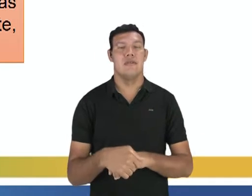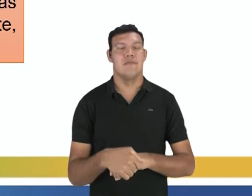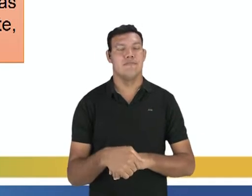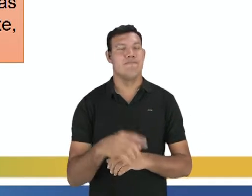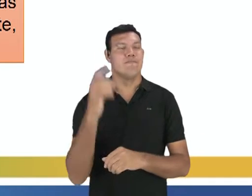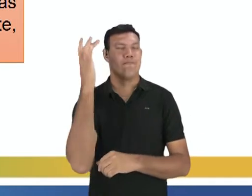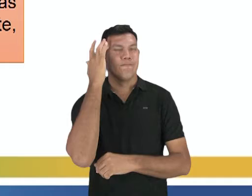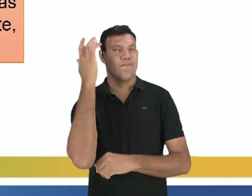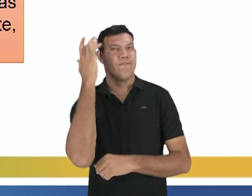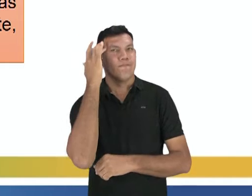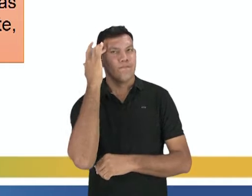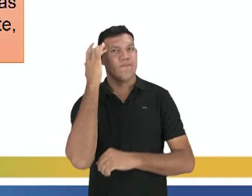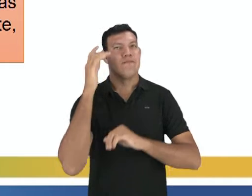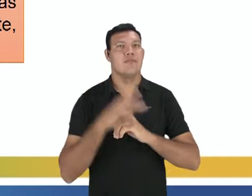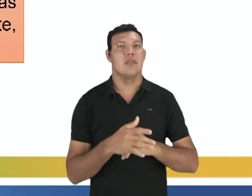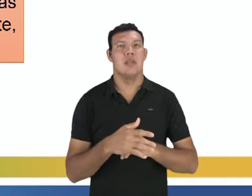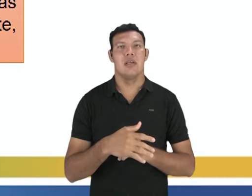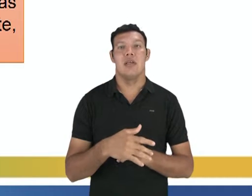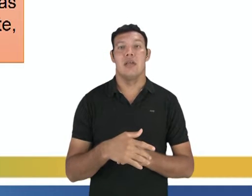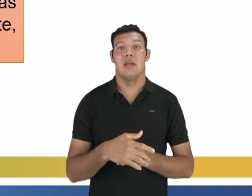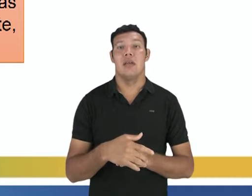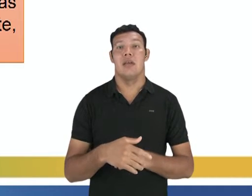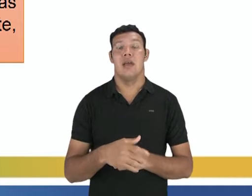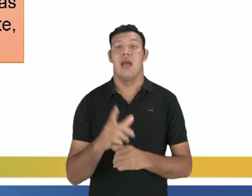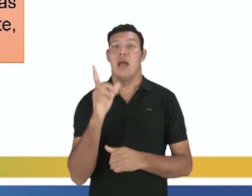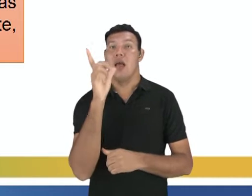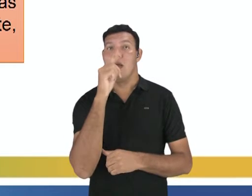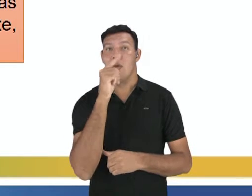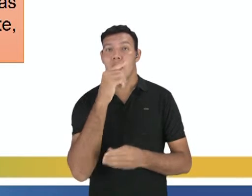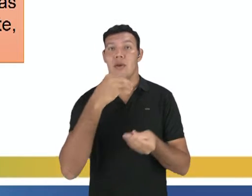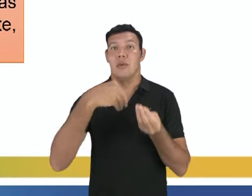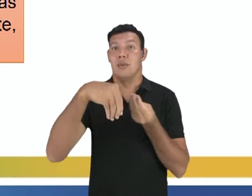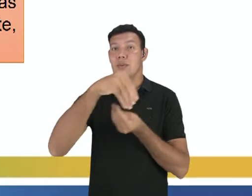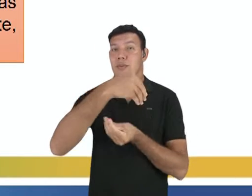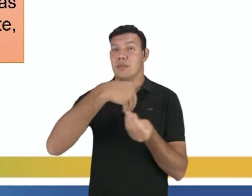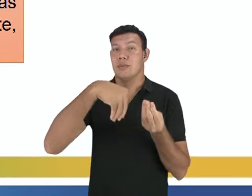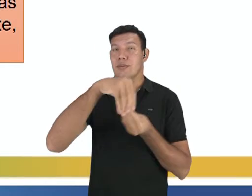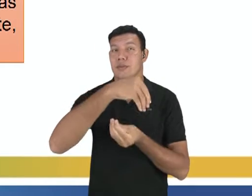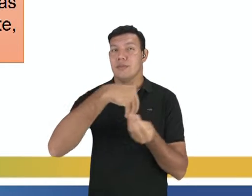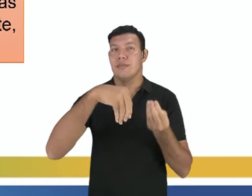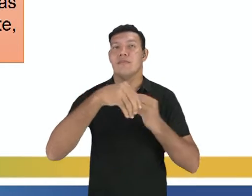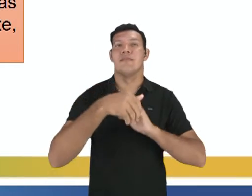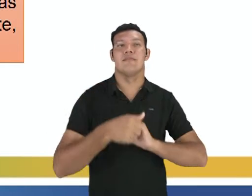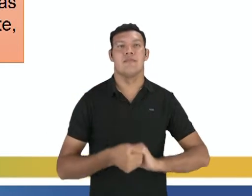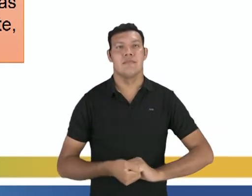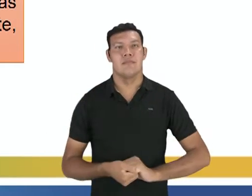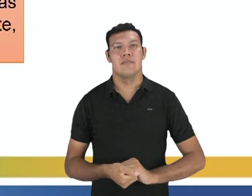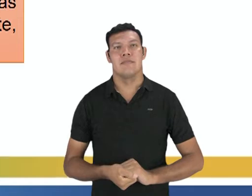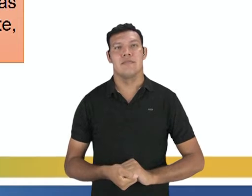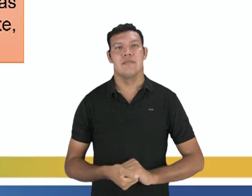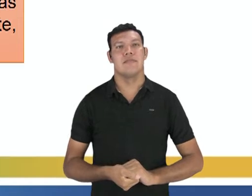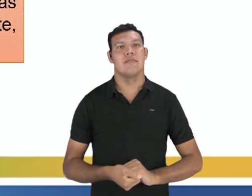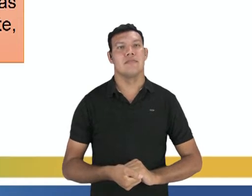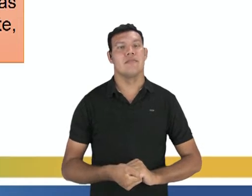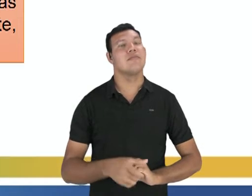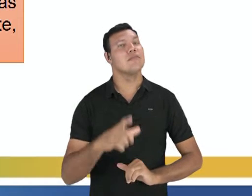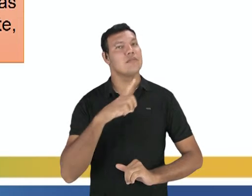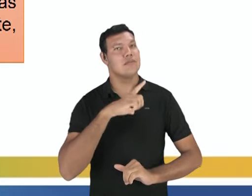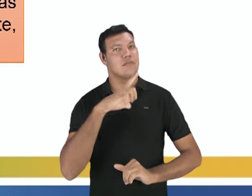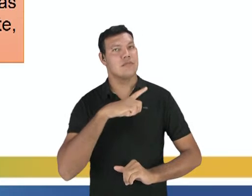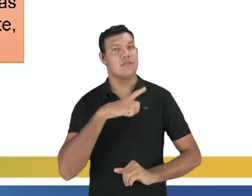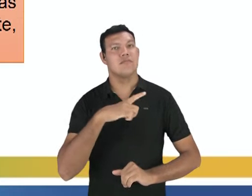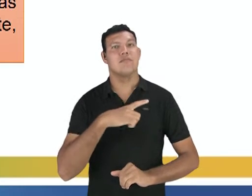aquosas, lembrando, professor, o que é uma solução aquosa? É aquela solução que tem como solvente a água.